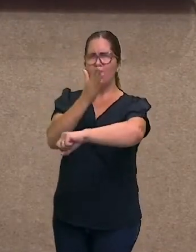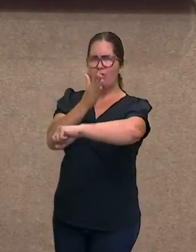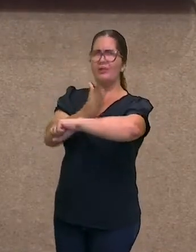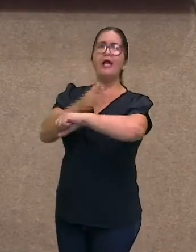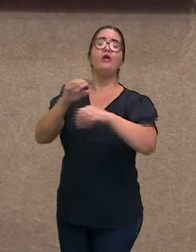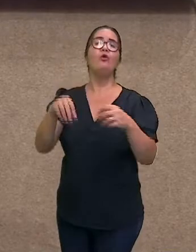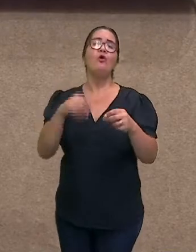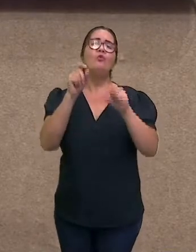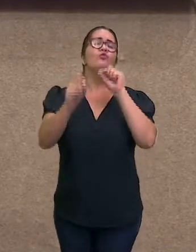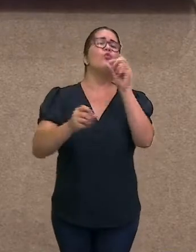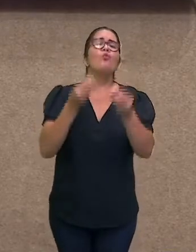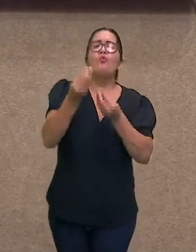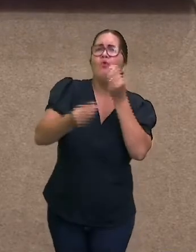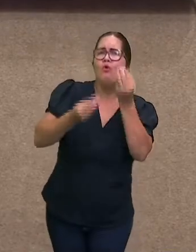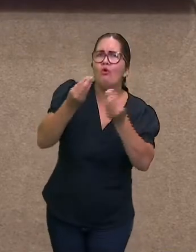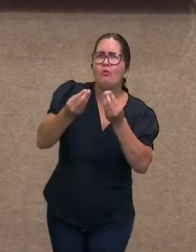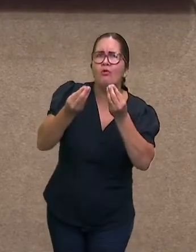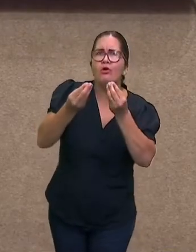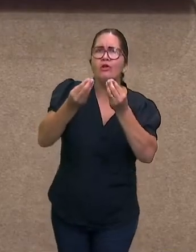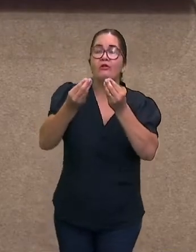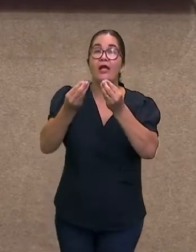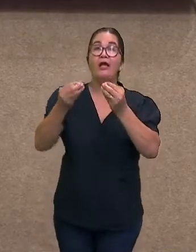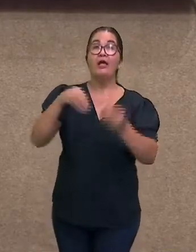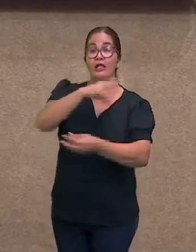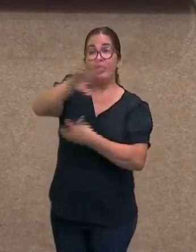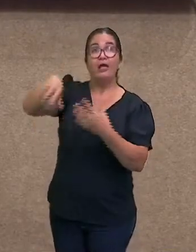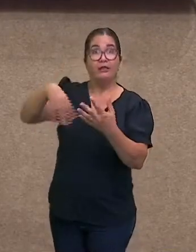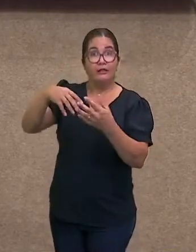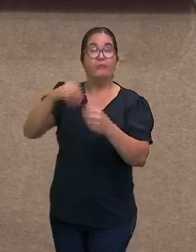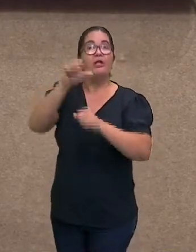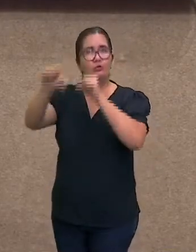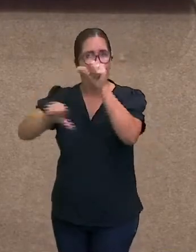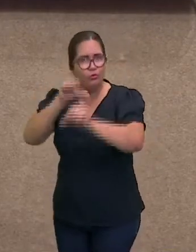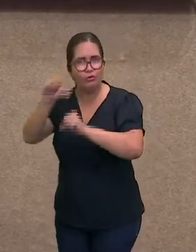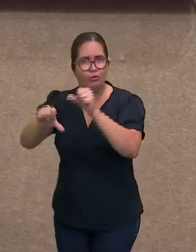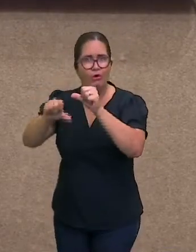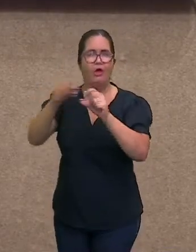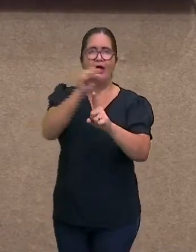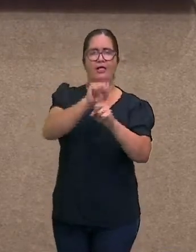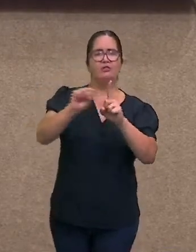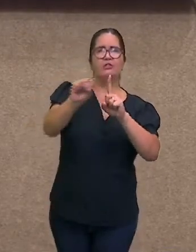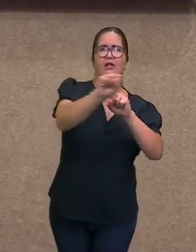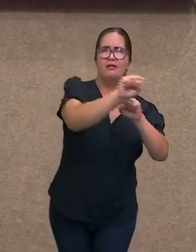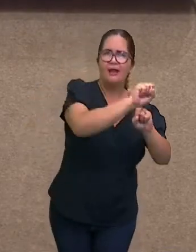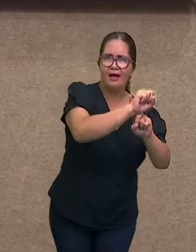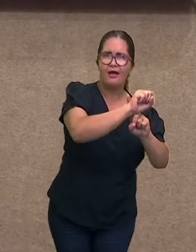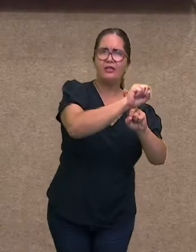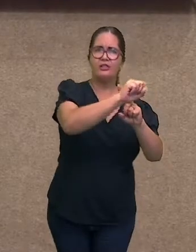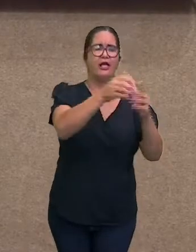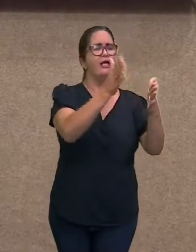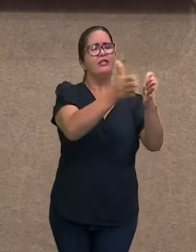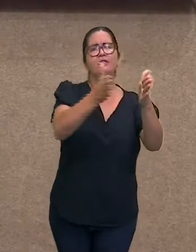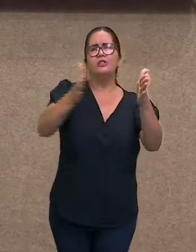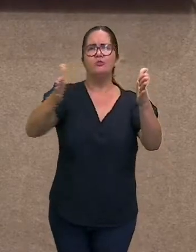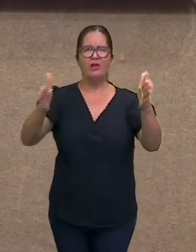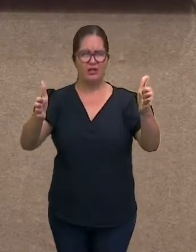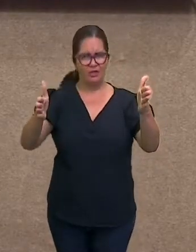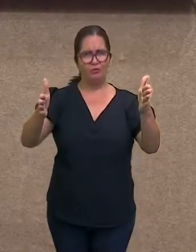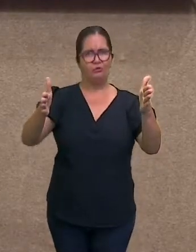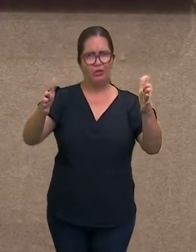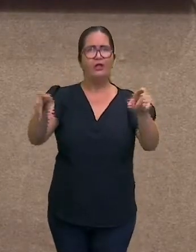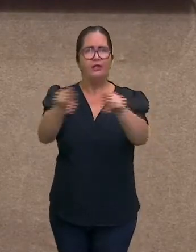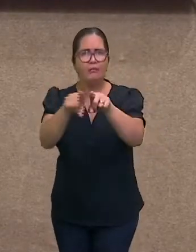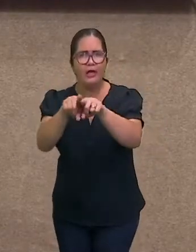um conjunto de transformações sociais, econômicas e culturais, que ocorriam no período com a insatisfação